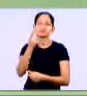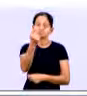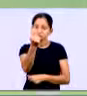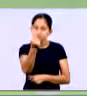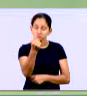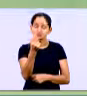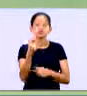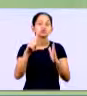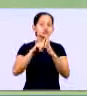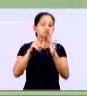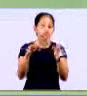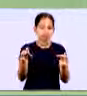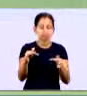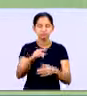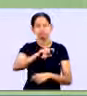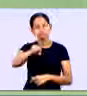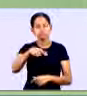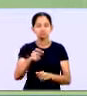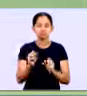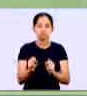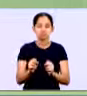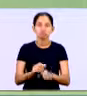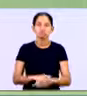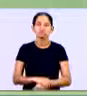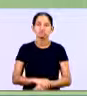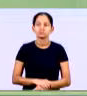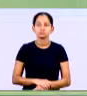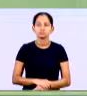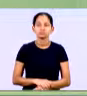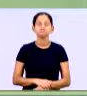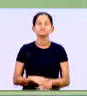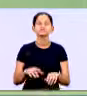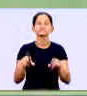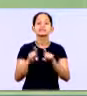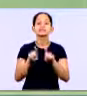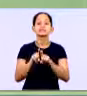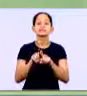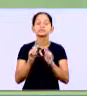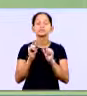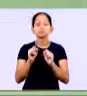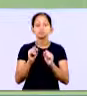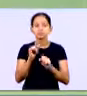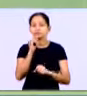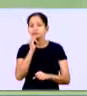possibilidade que eu tenho para poder utilizar. Os financiamentos de curto prazo pode ser